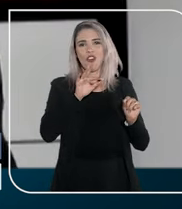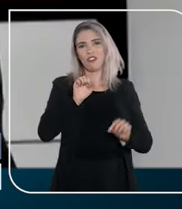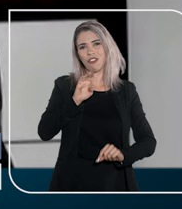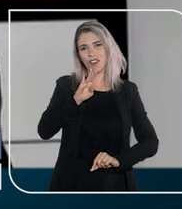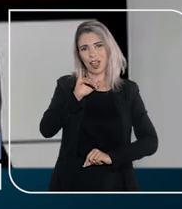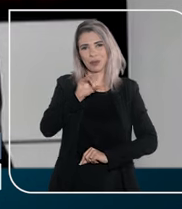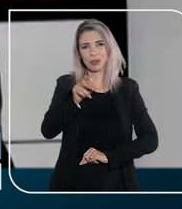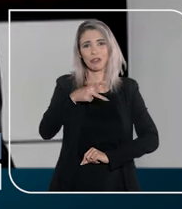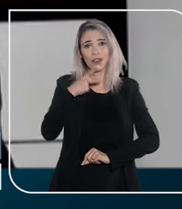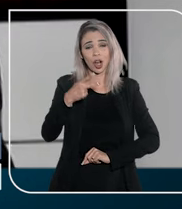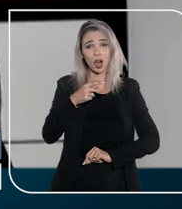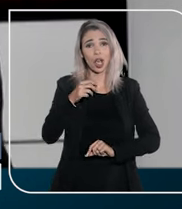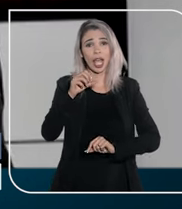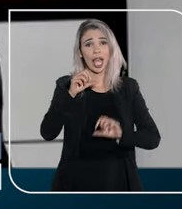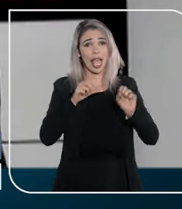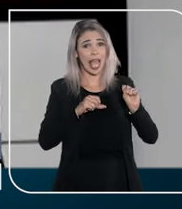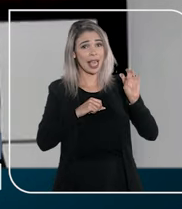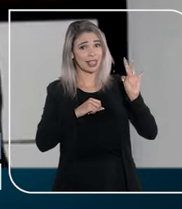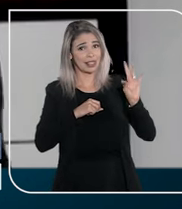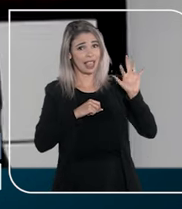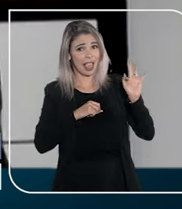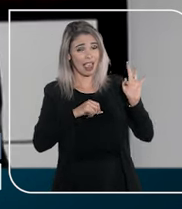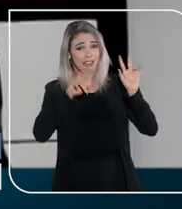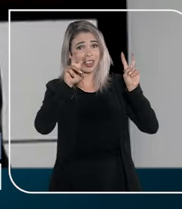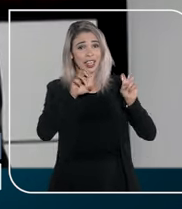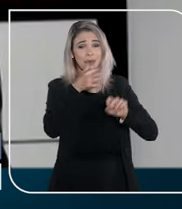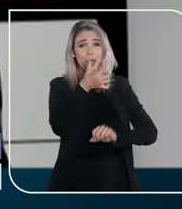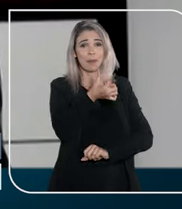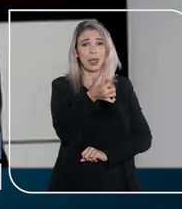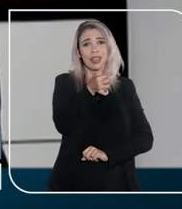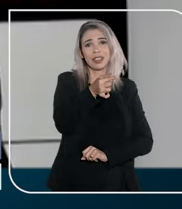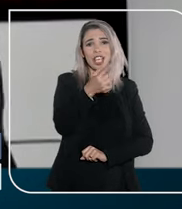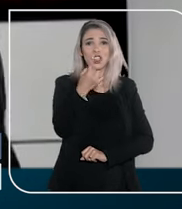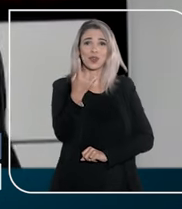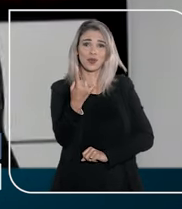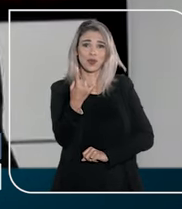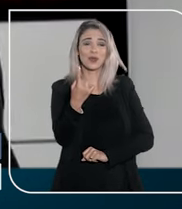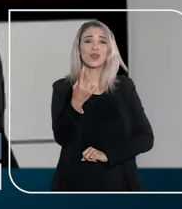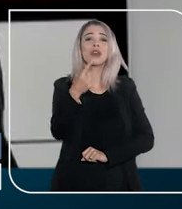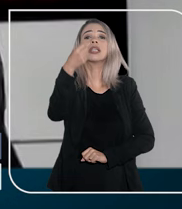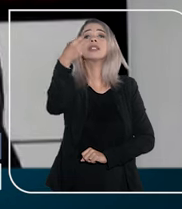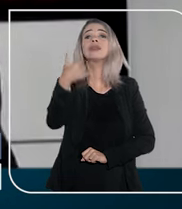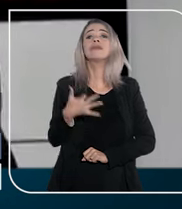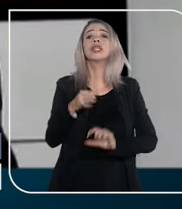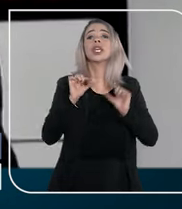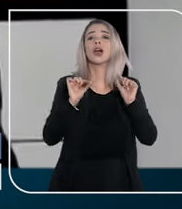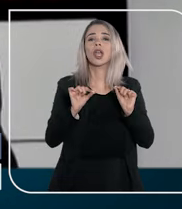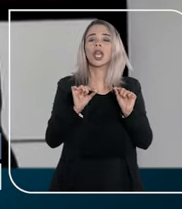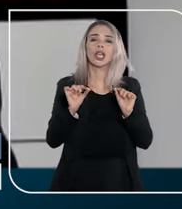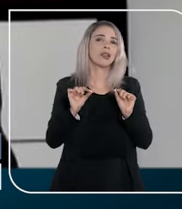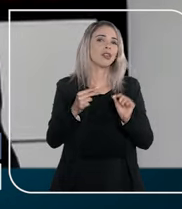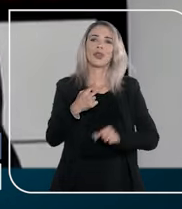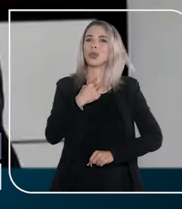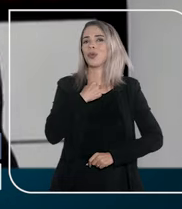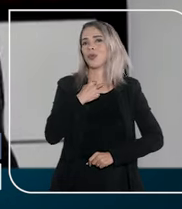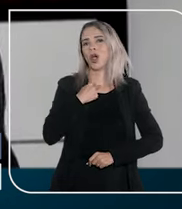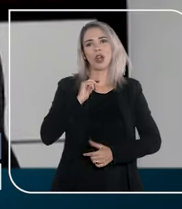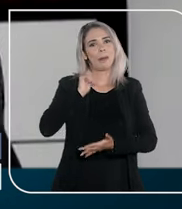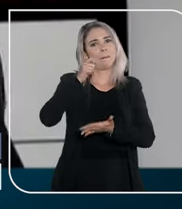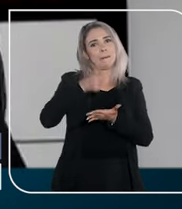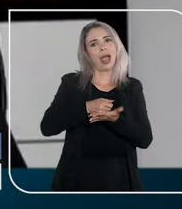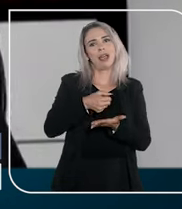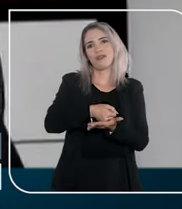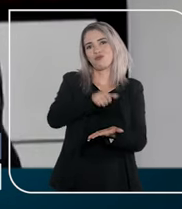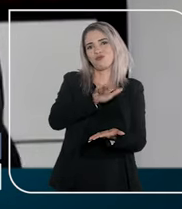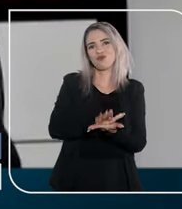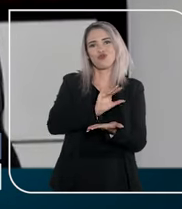que o Supremo Tribunal Federal, no tema 671, ele nos diz que não cabe essa indenização. Então, o que